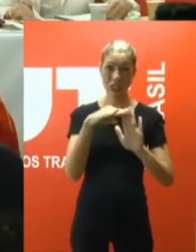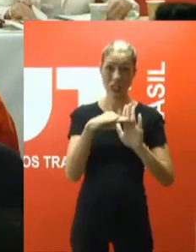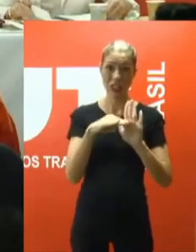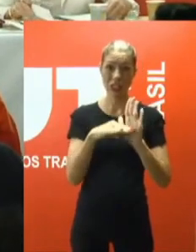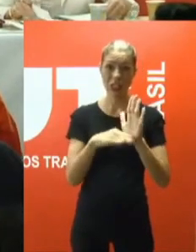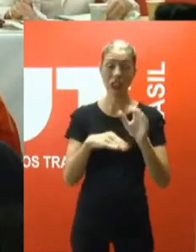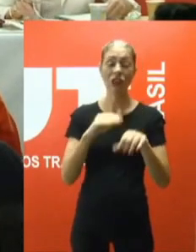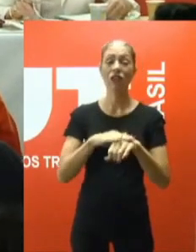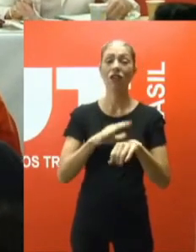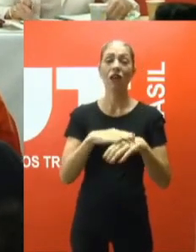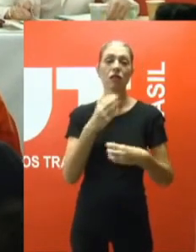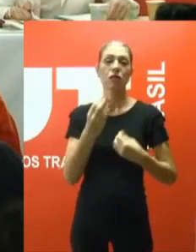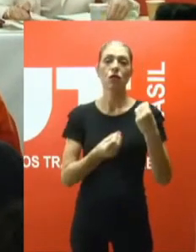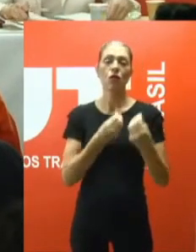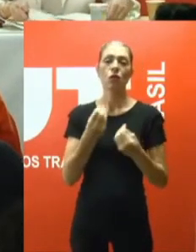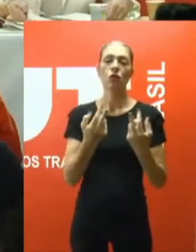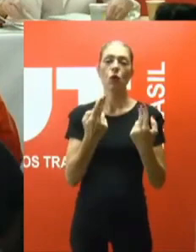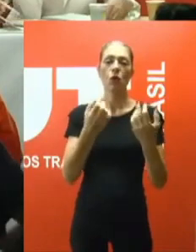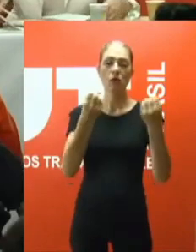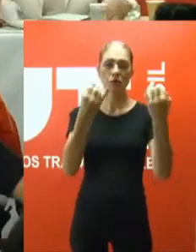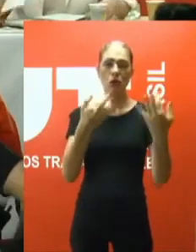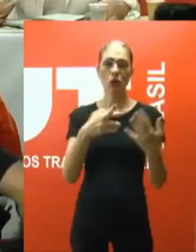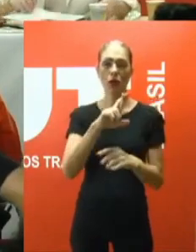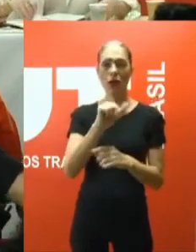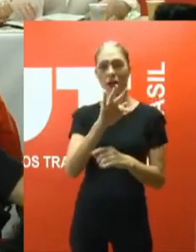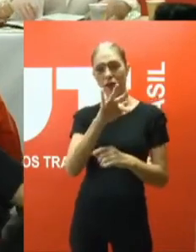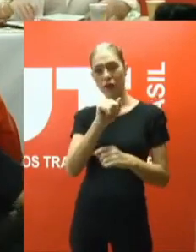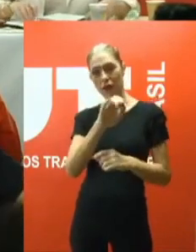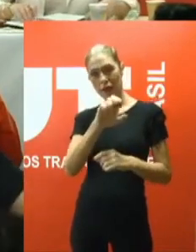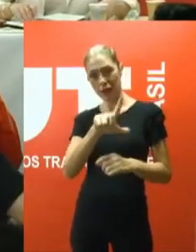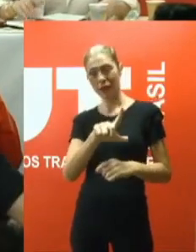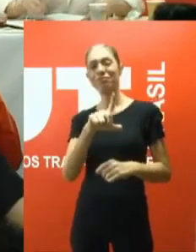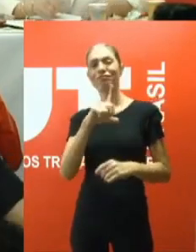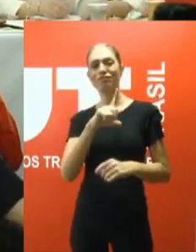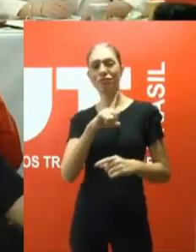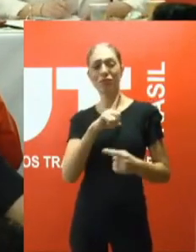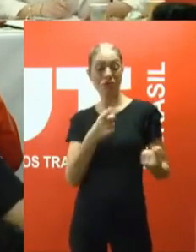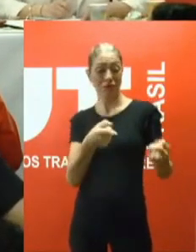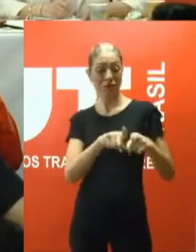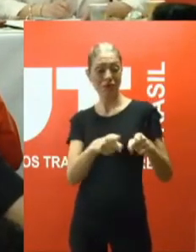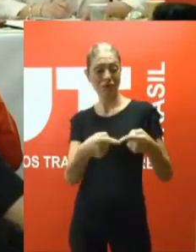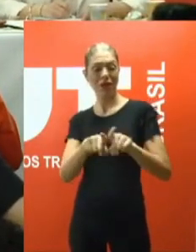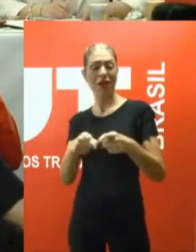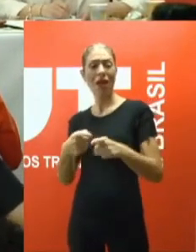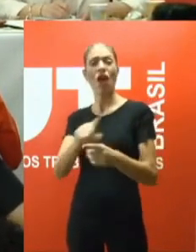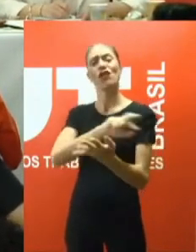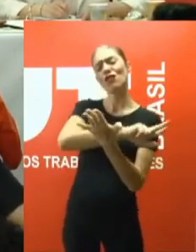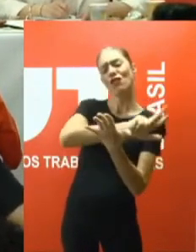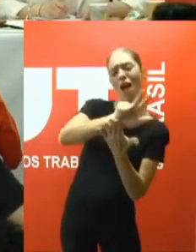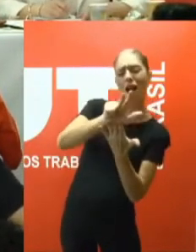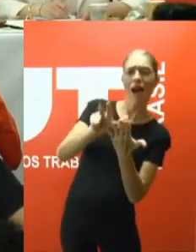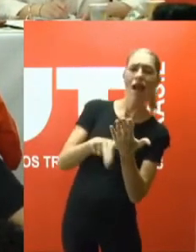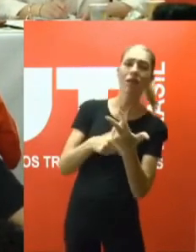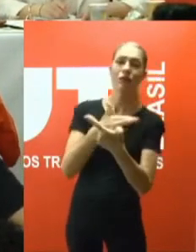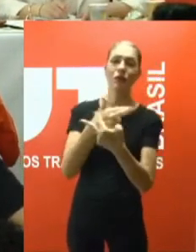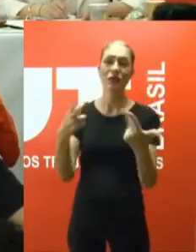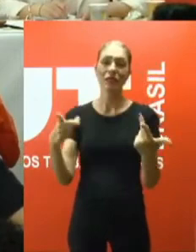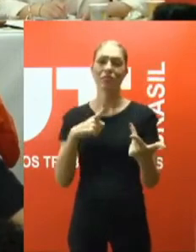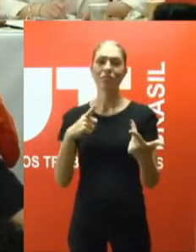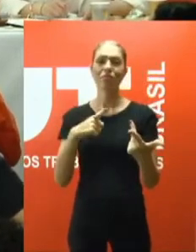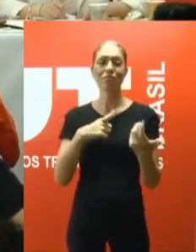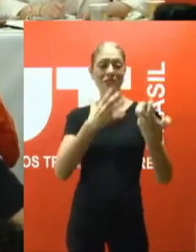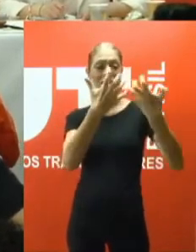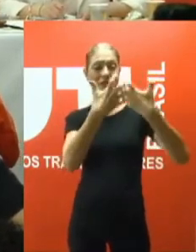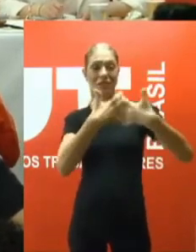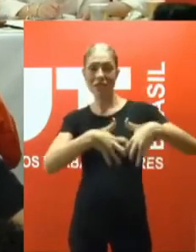caminham, como disse bem o Rafael, elas são primas, irmãs de várias outras vozes e elas se